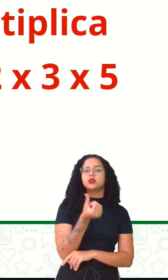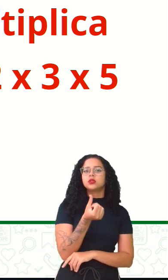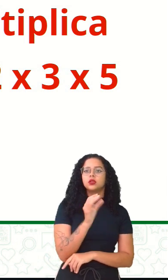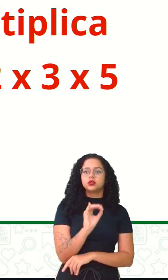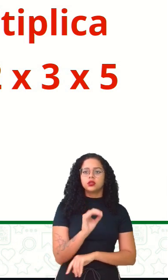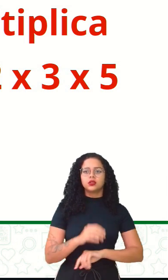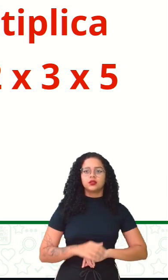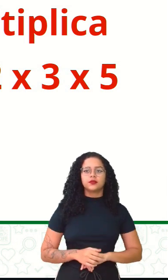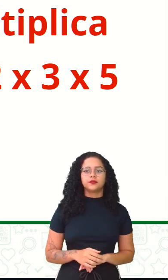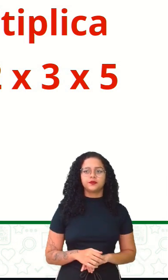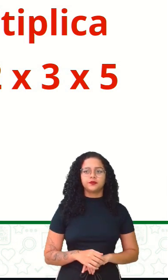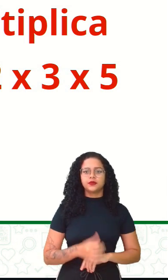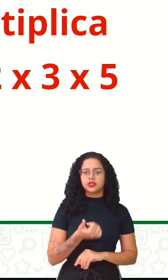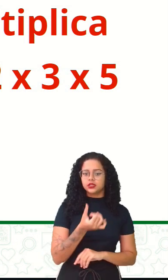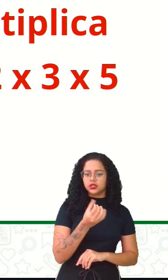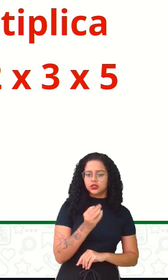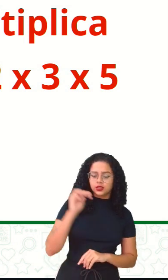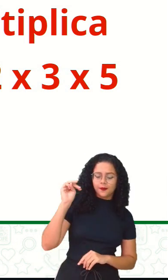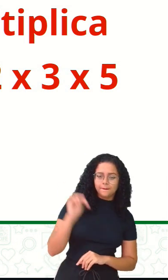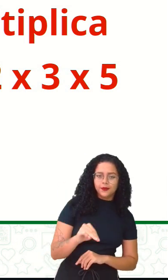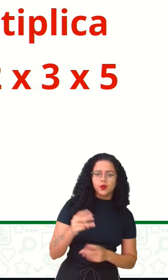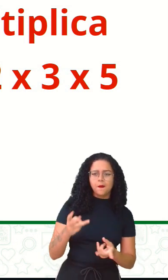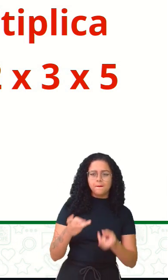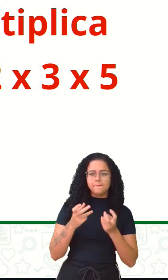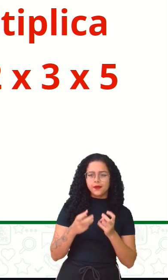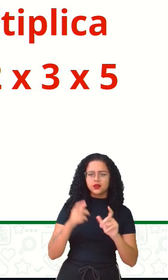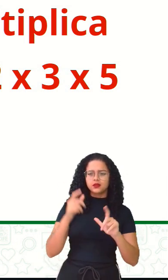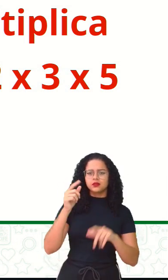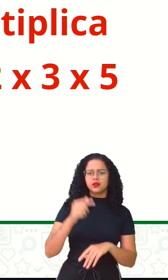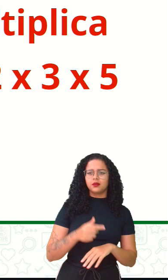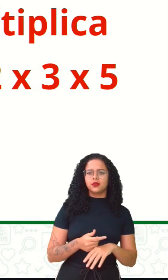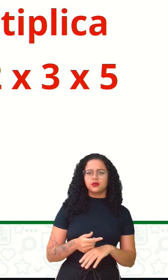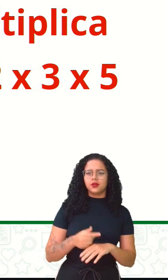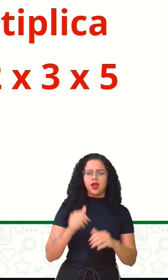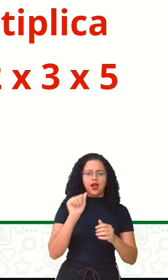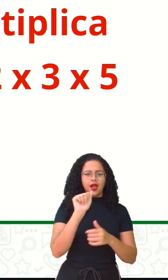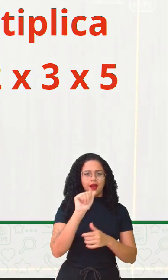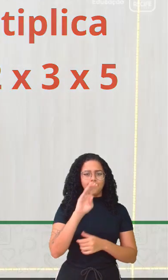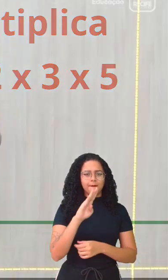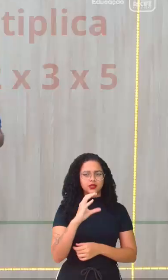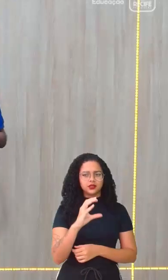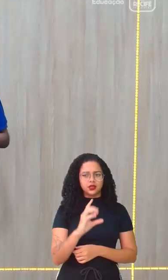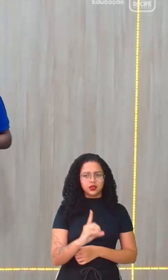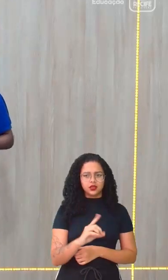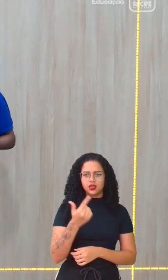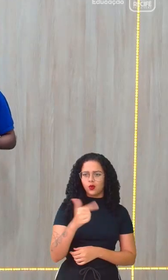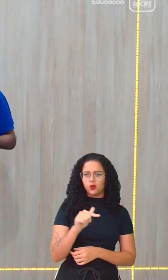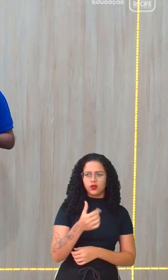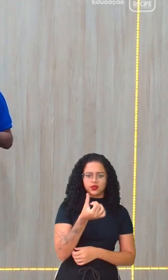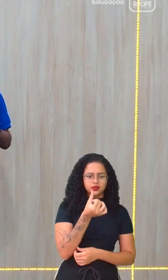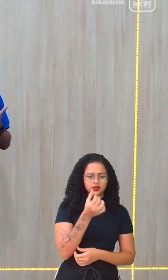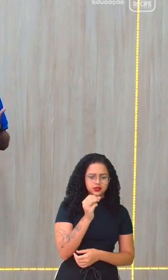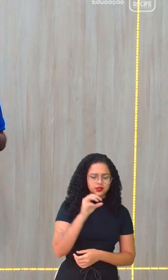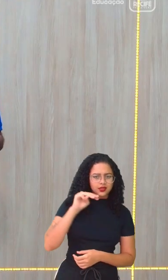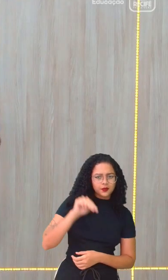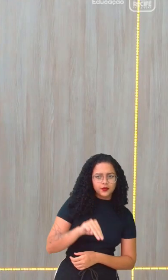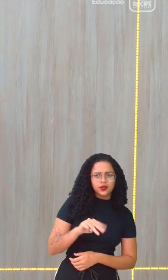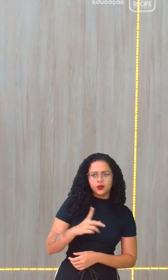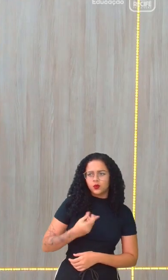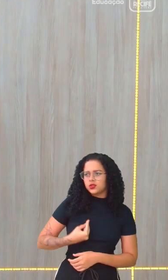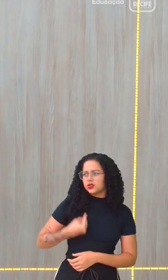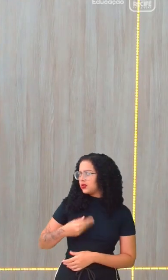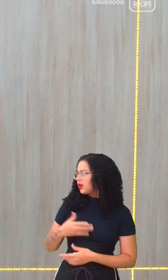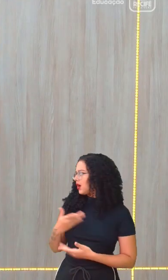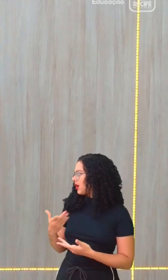60. 60 minutos, você observa aí que não tem 60 minutos na alternativa. Não existe esse gabarito.